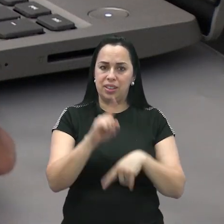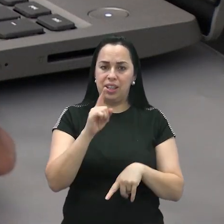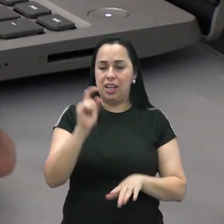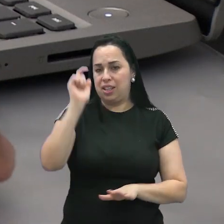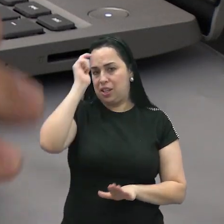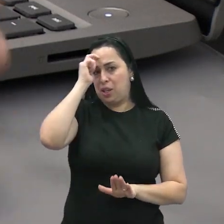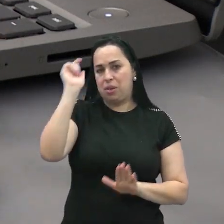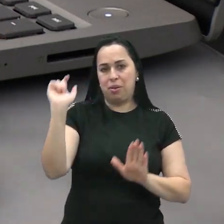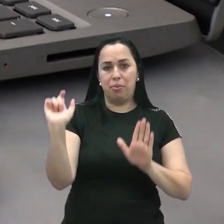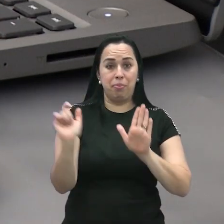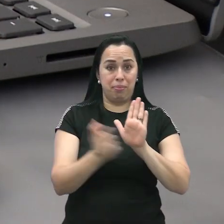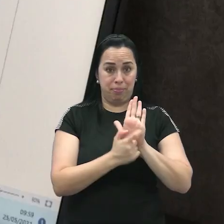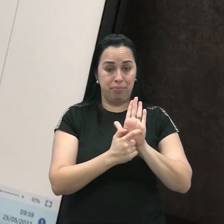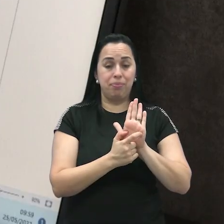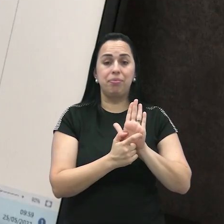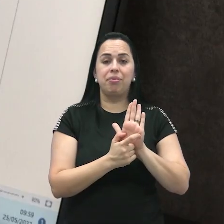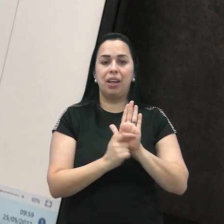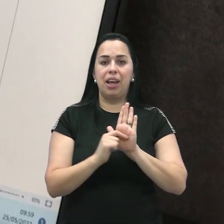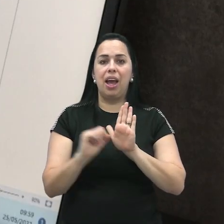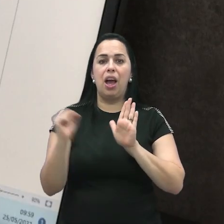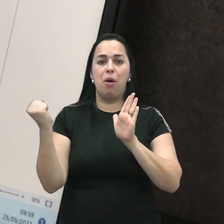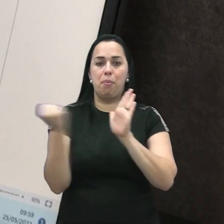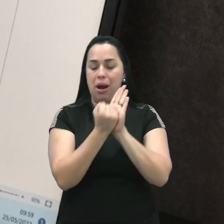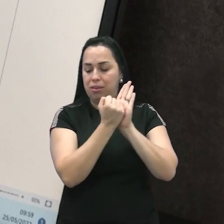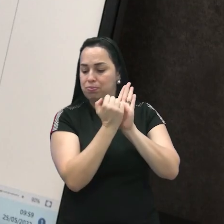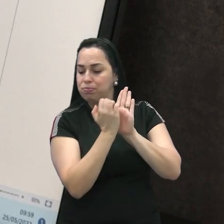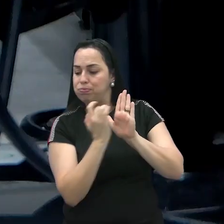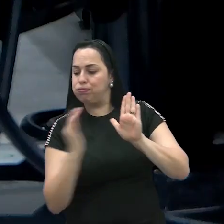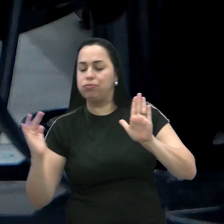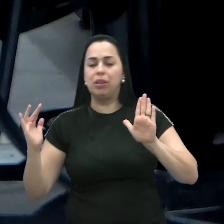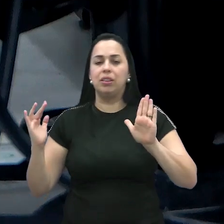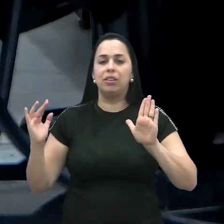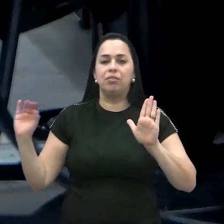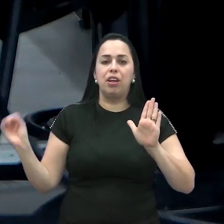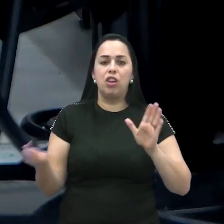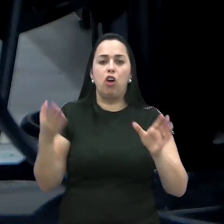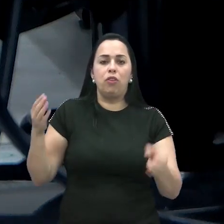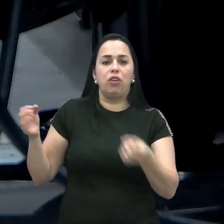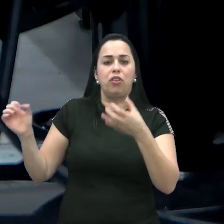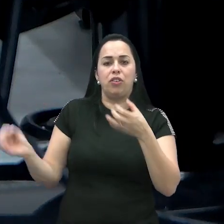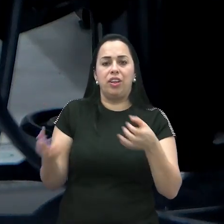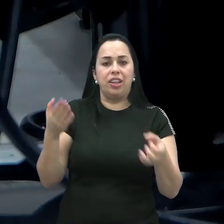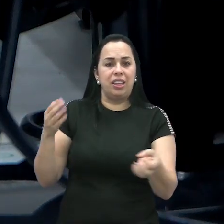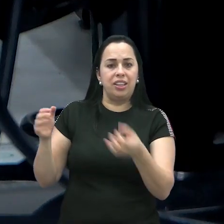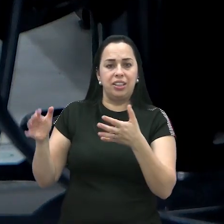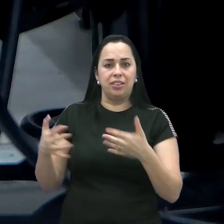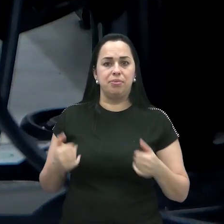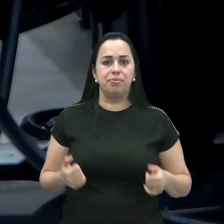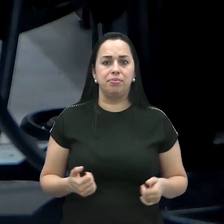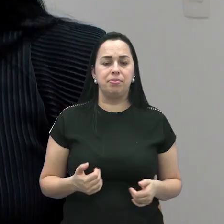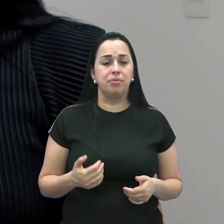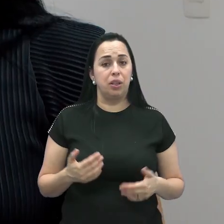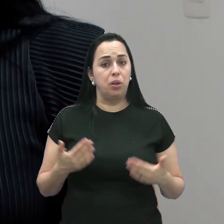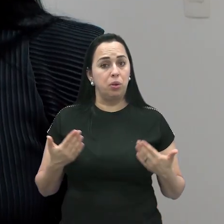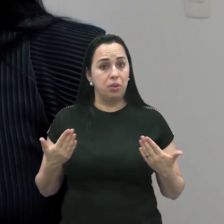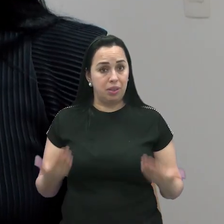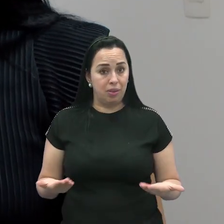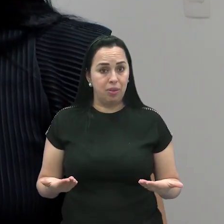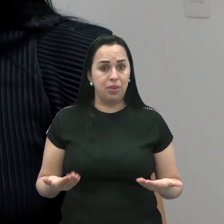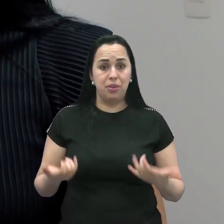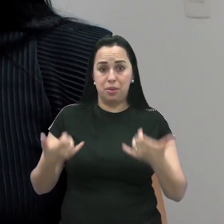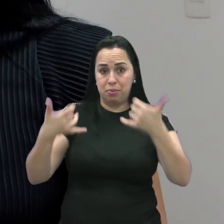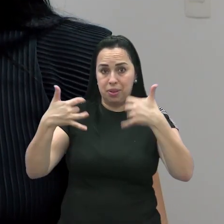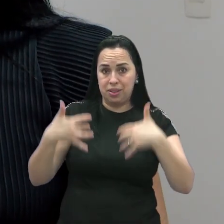A inteligência artificial é um marco da atualidade e traz inovações rápidas e eficientes. Quando a gente fala